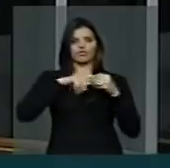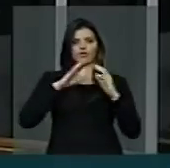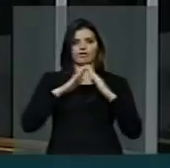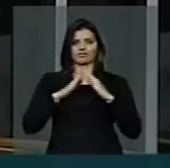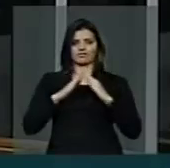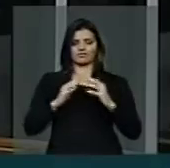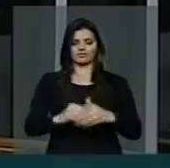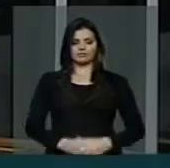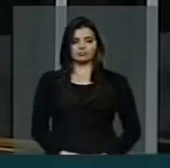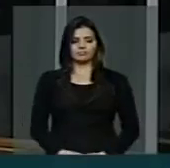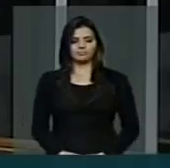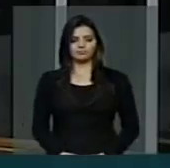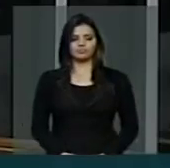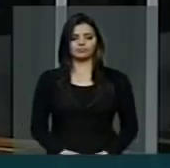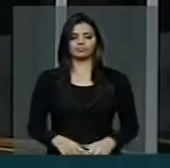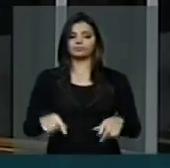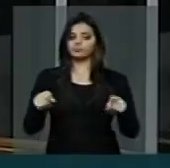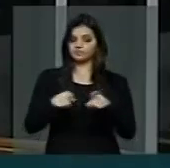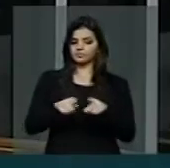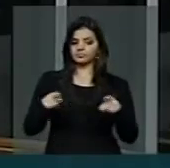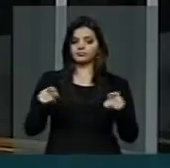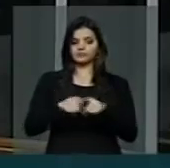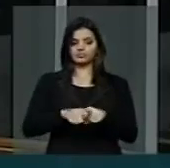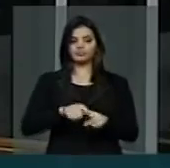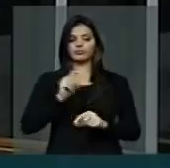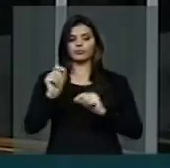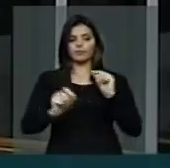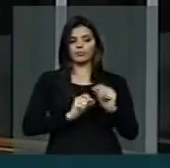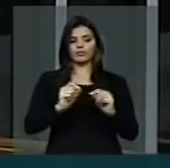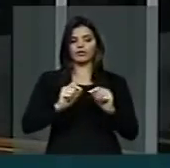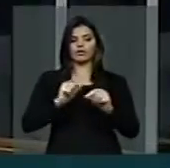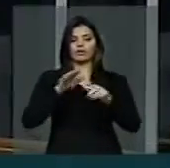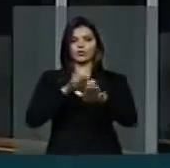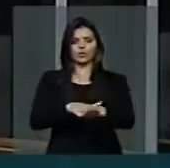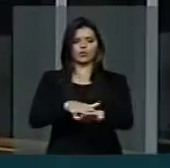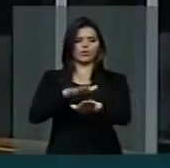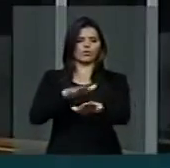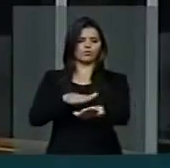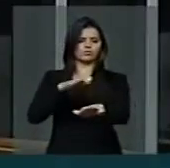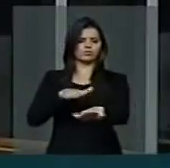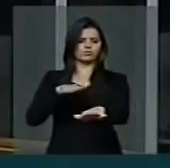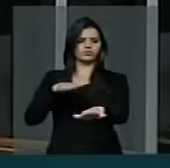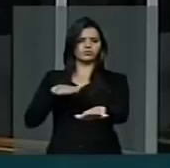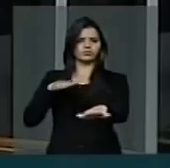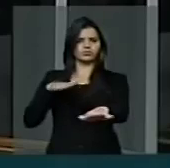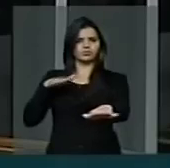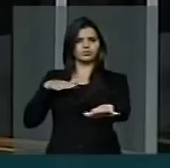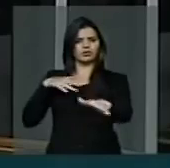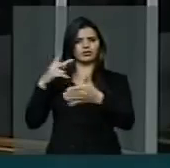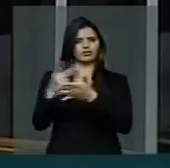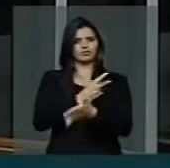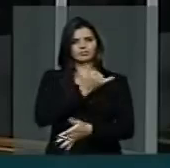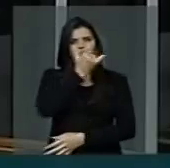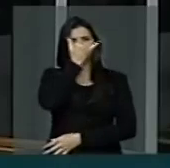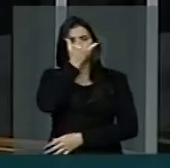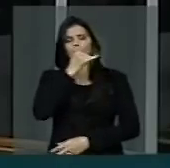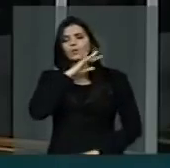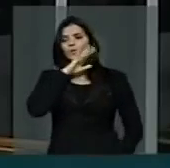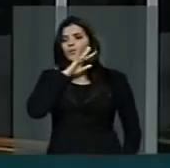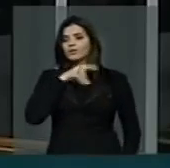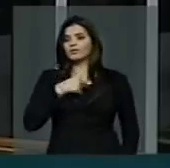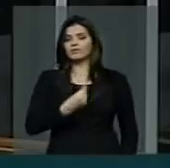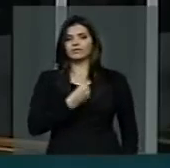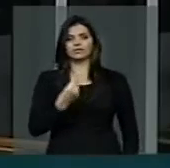para casa. Sem falar, evidentemente, dos congestionamentos que afetam a qualidade de vida do